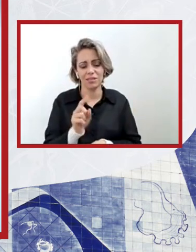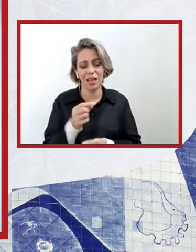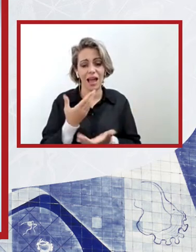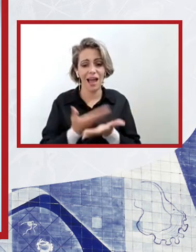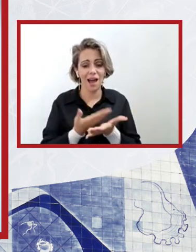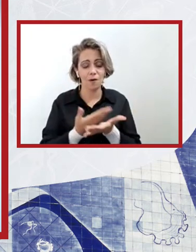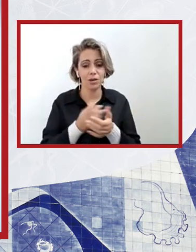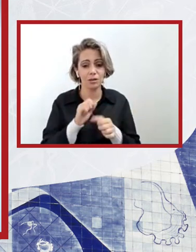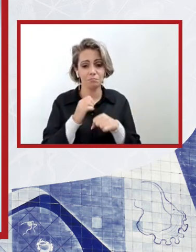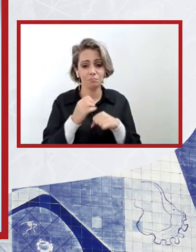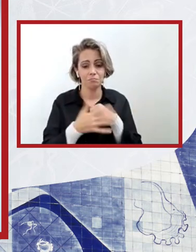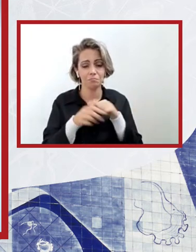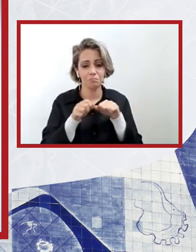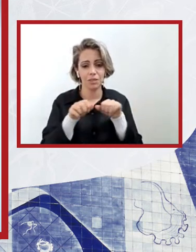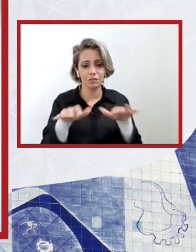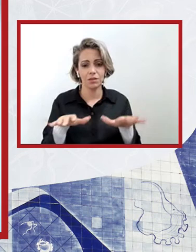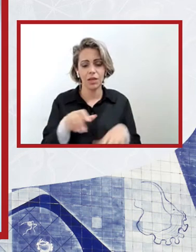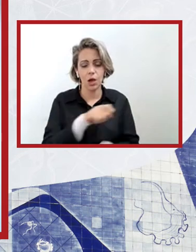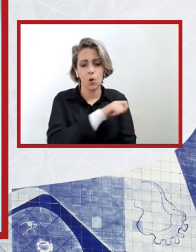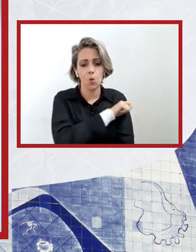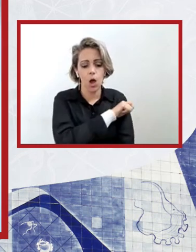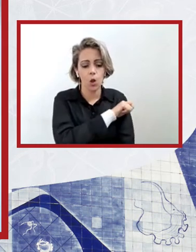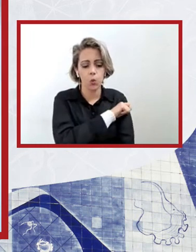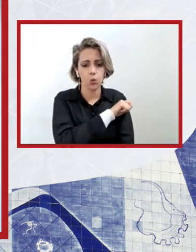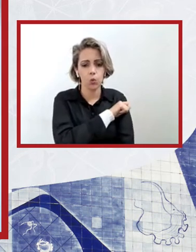o aluno que tinha uma